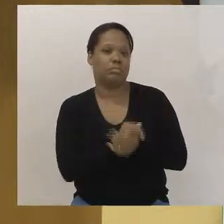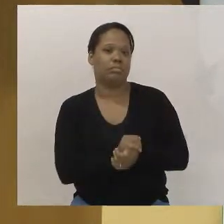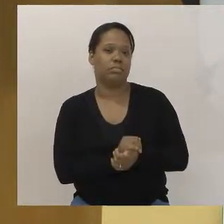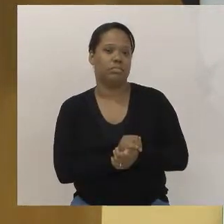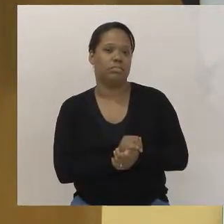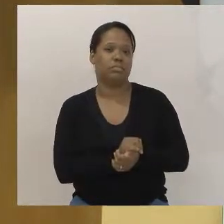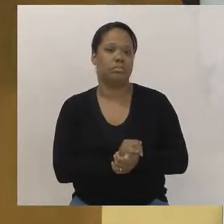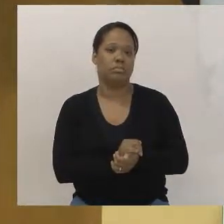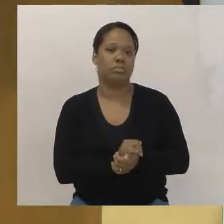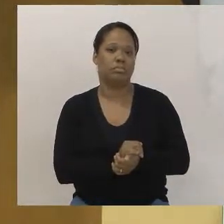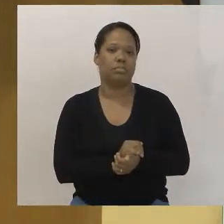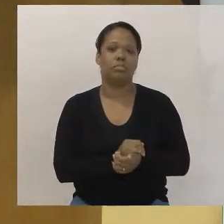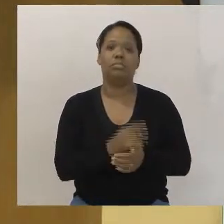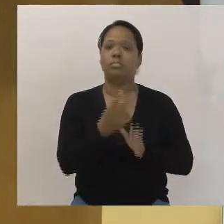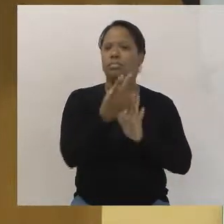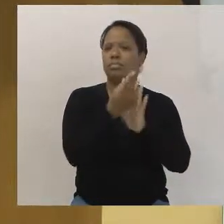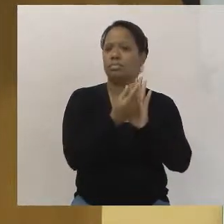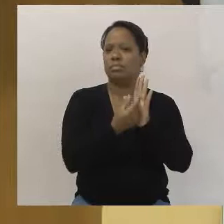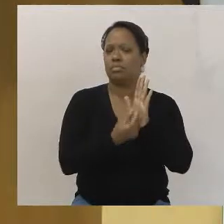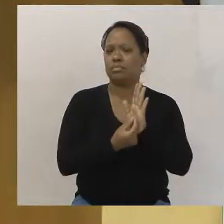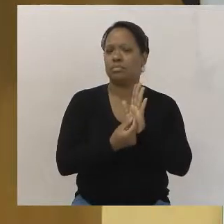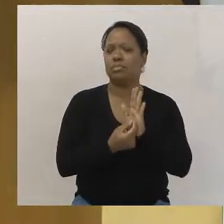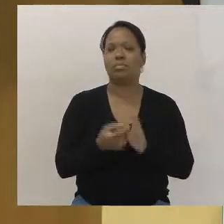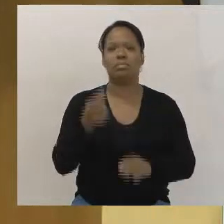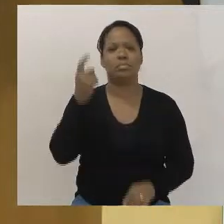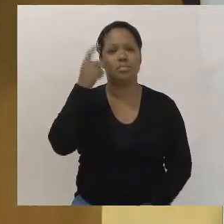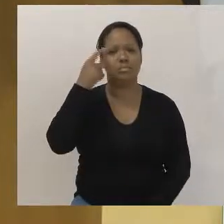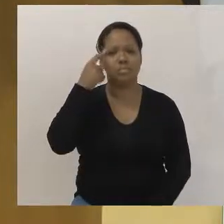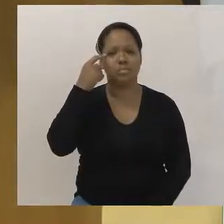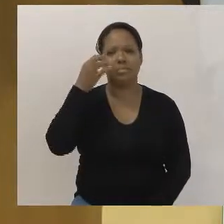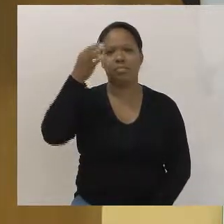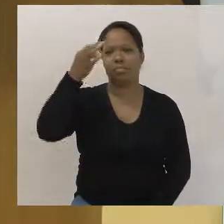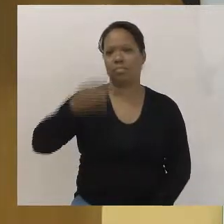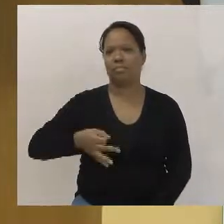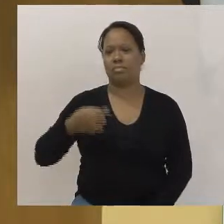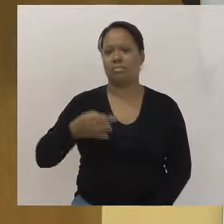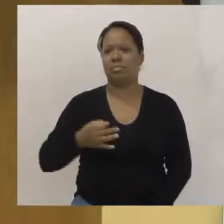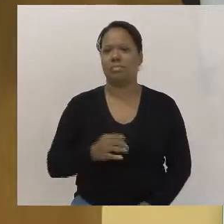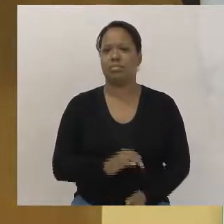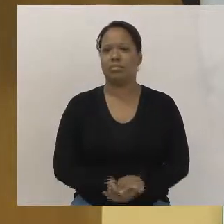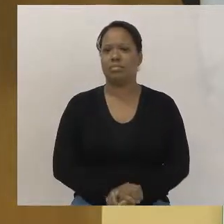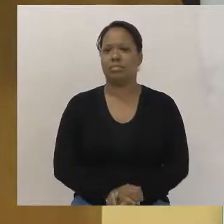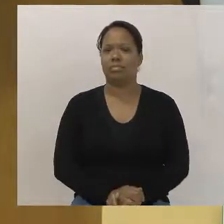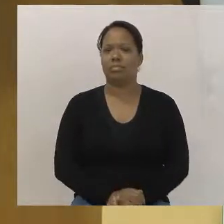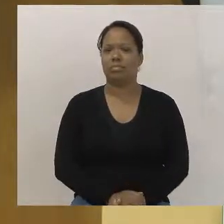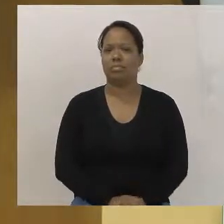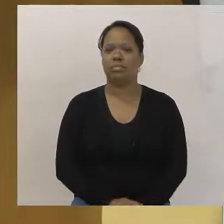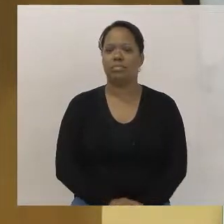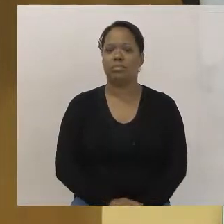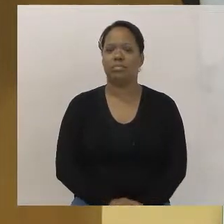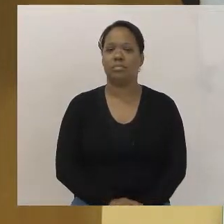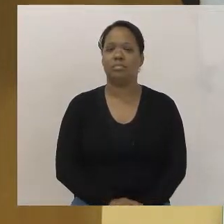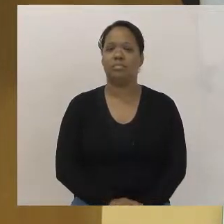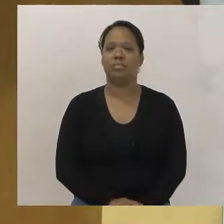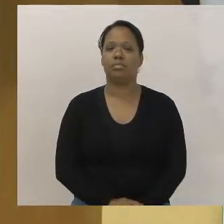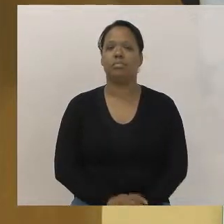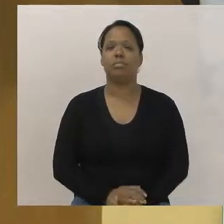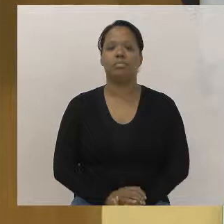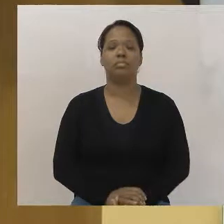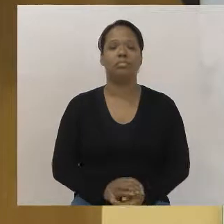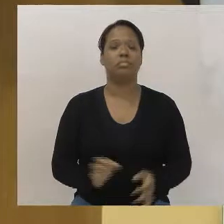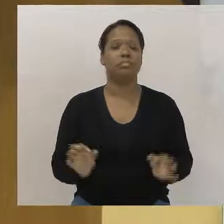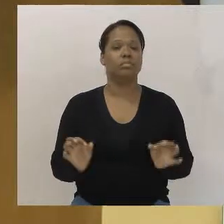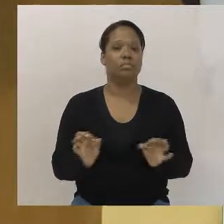fazer um orçamento realista e não uma peça de ficção por fim eu quero terminar aqui